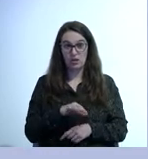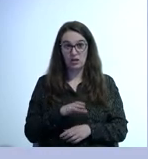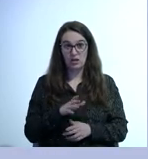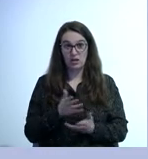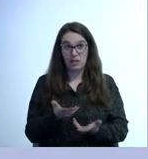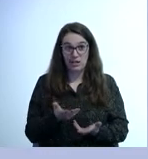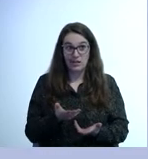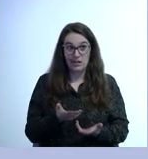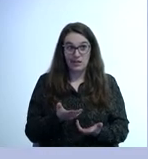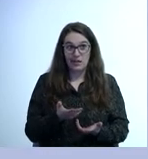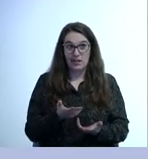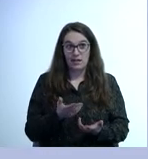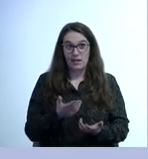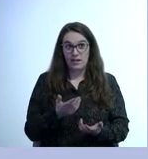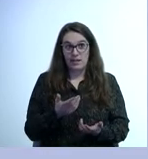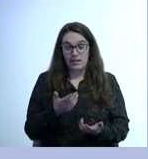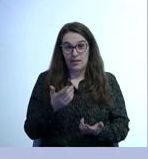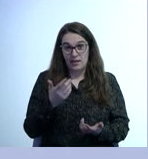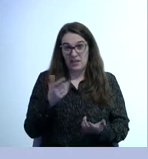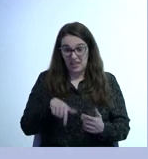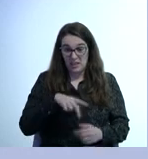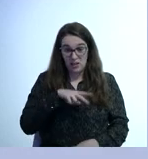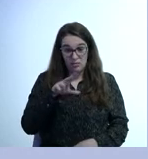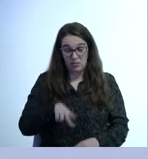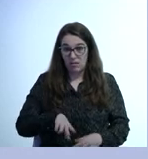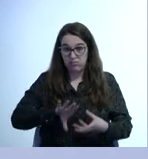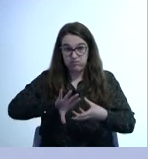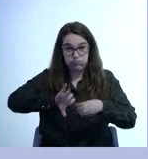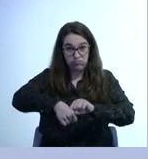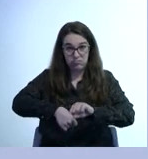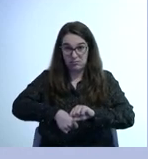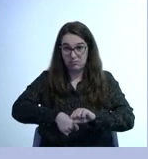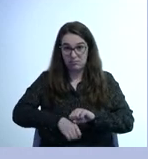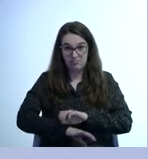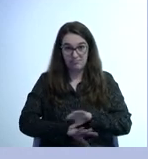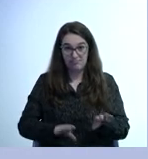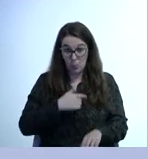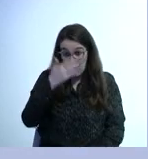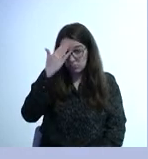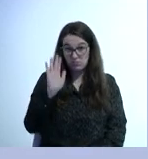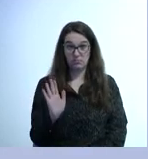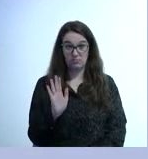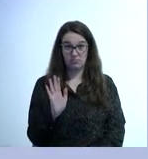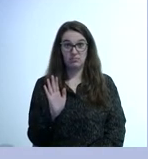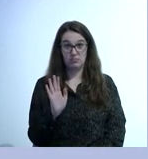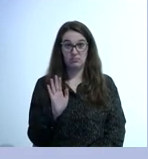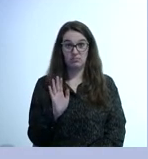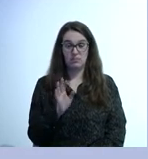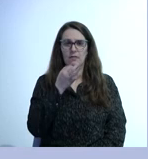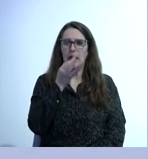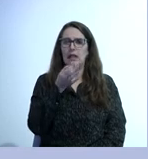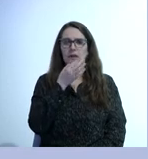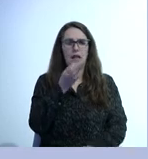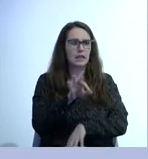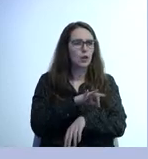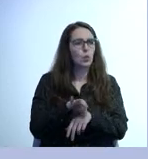puxando um bocado para o dramático, em Portugal está na agonia. É o que eu vejo. Fala-se muito